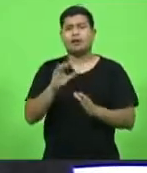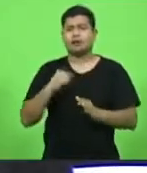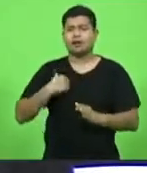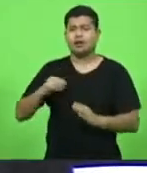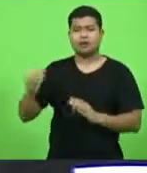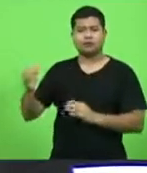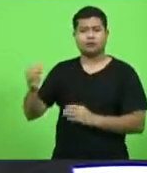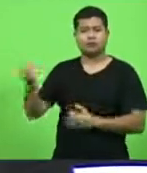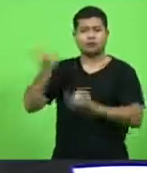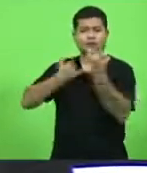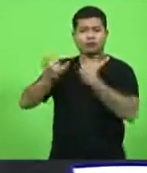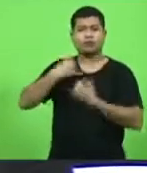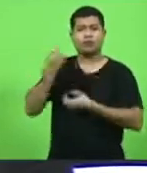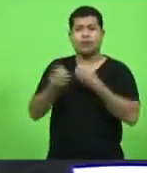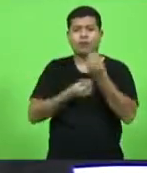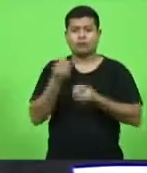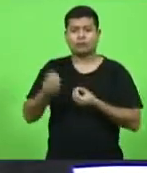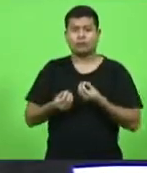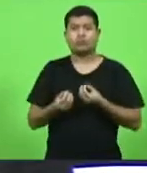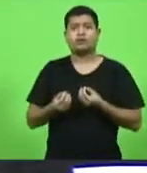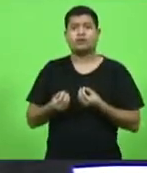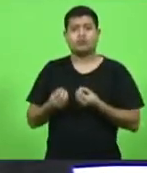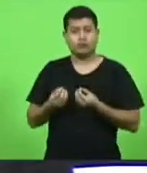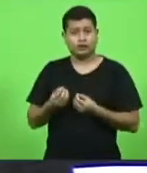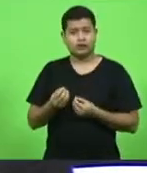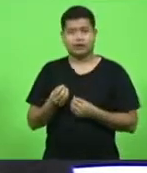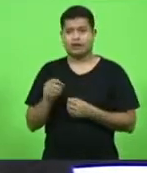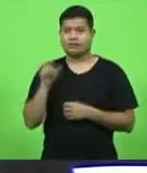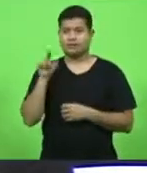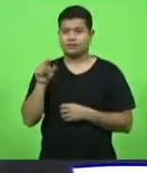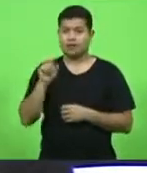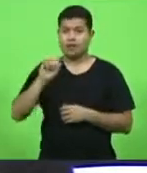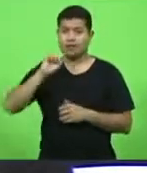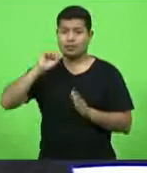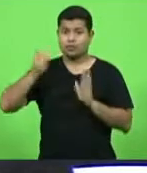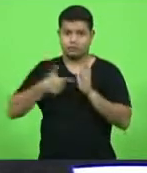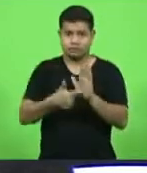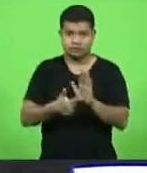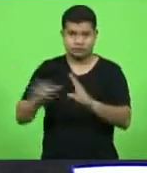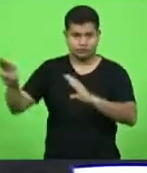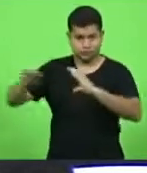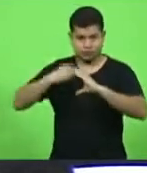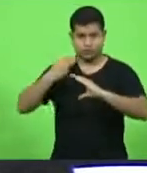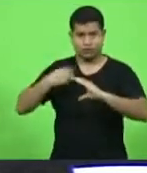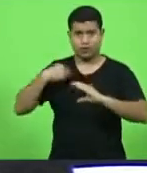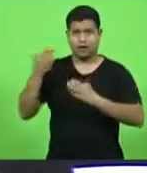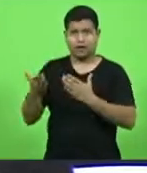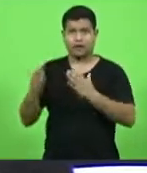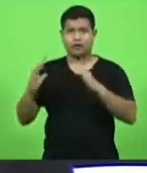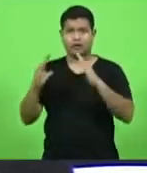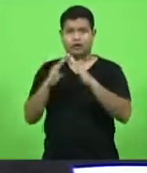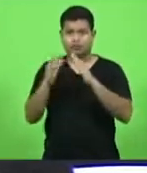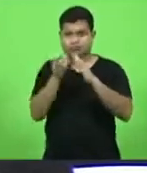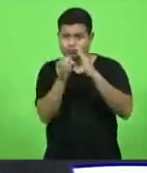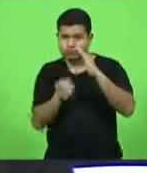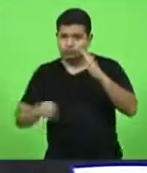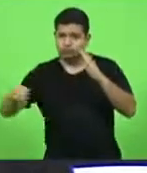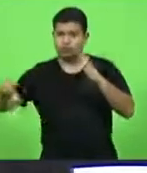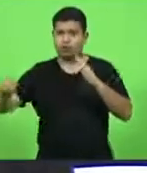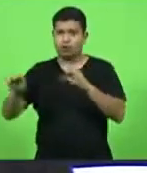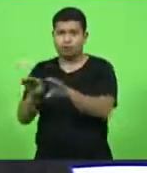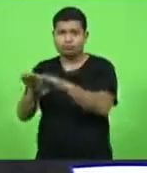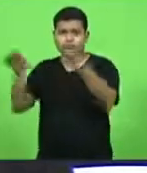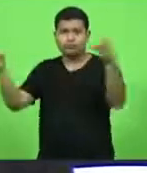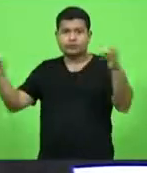é de um esgoto em céu aberto na aqui no na base do saco de 2